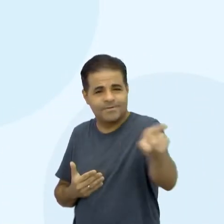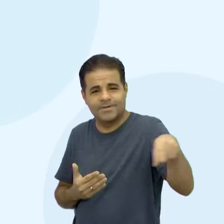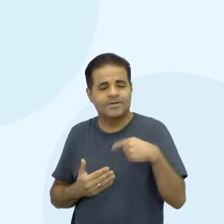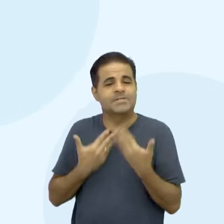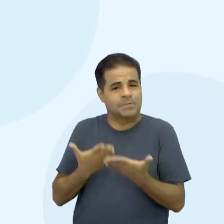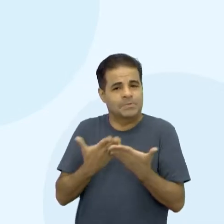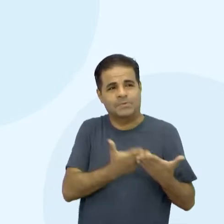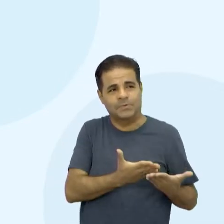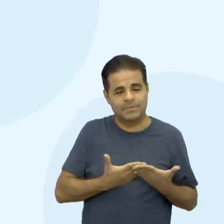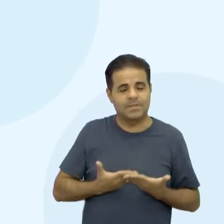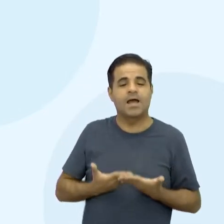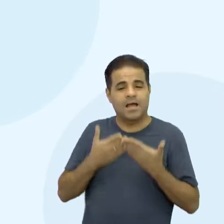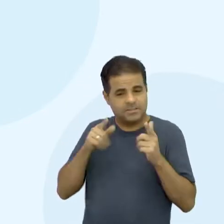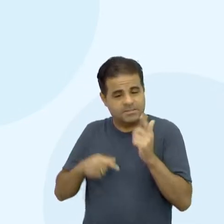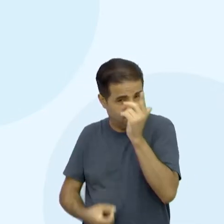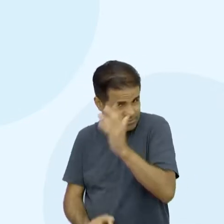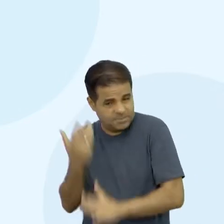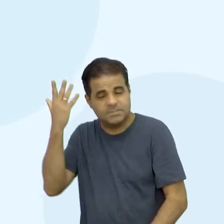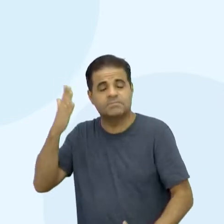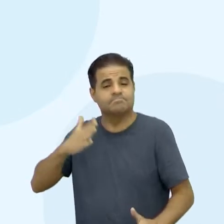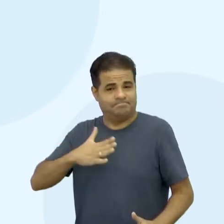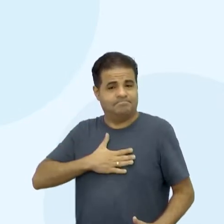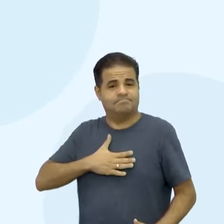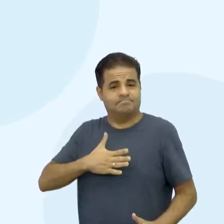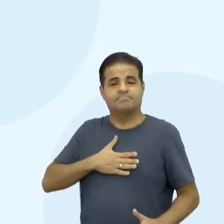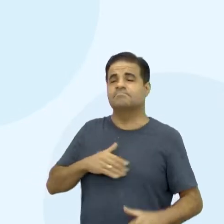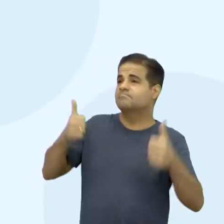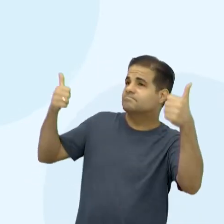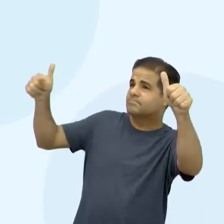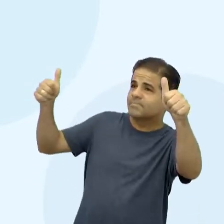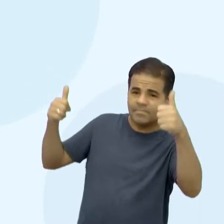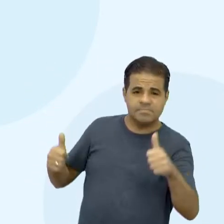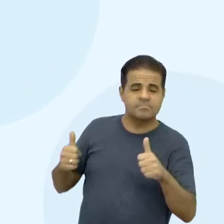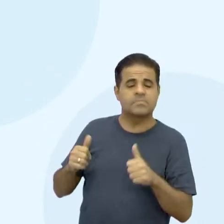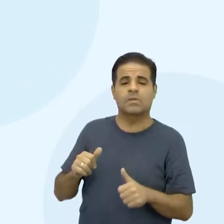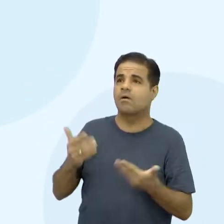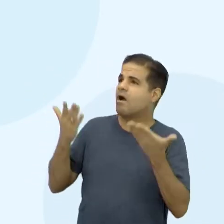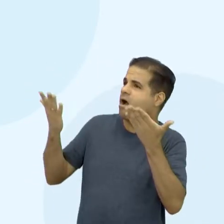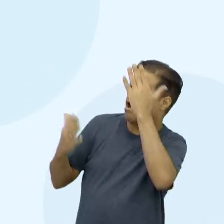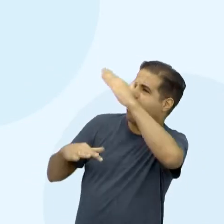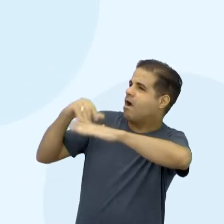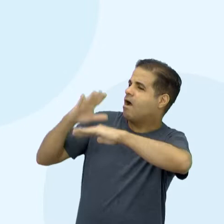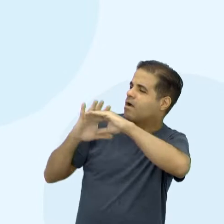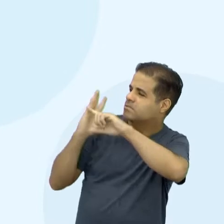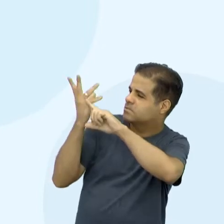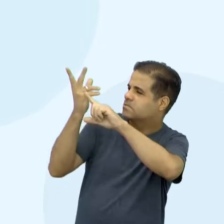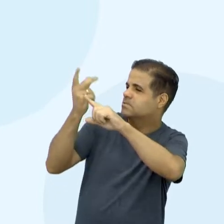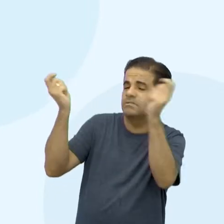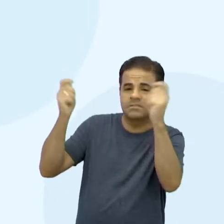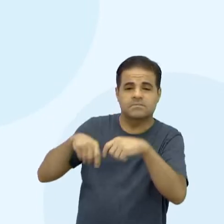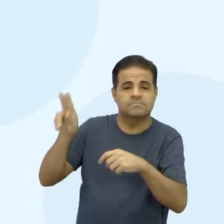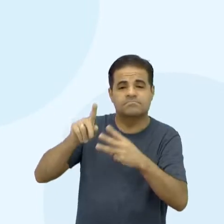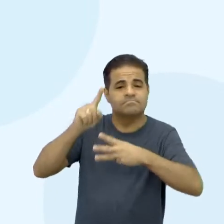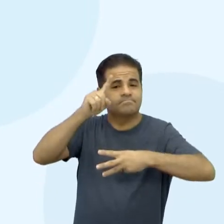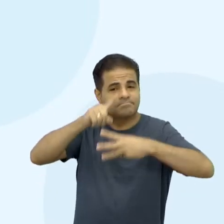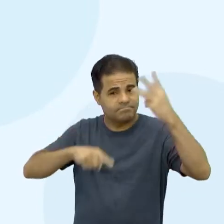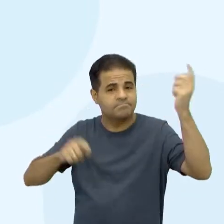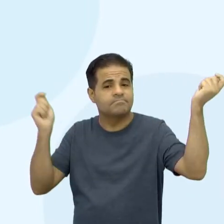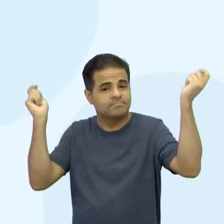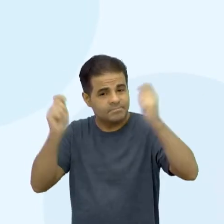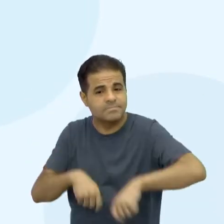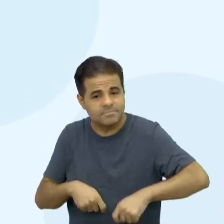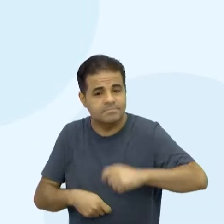estudantes. Então, olha só, criei o meu pôster ou banner, a minha arte, que pode ser utilizada nessas 3 possibilidades,